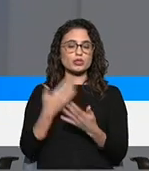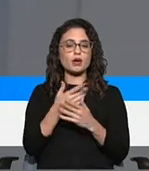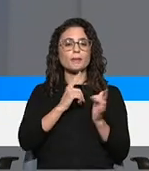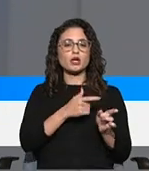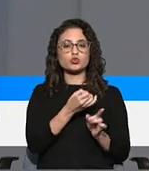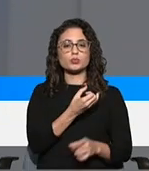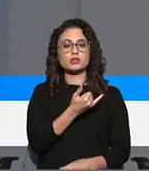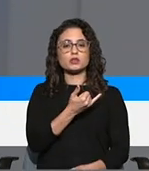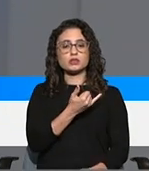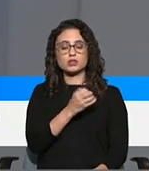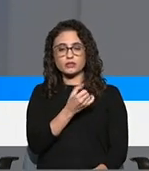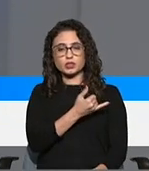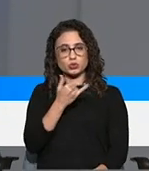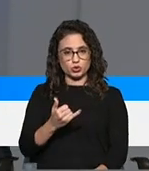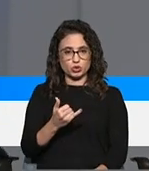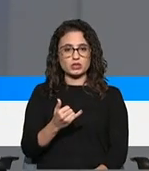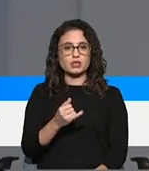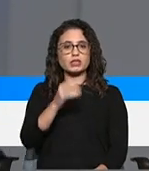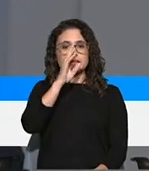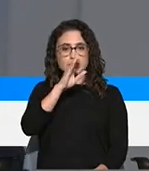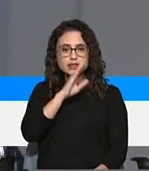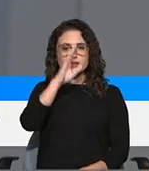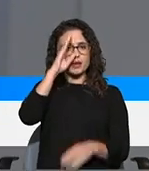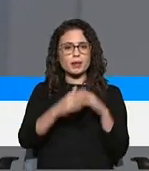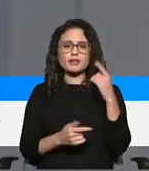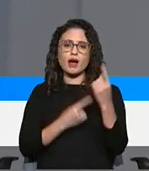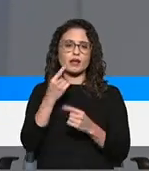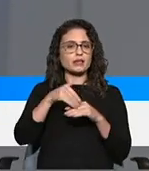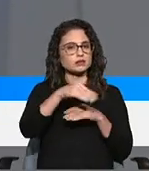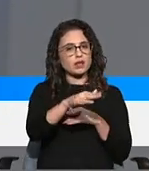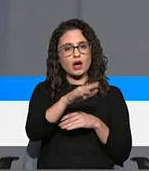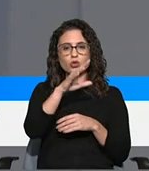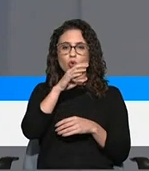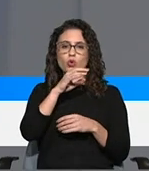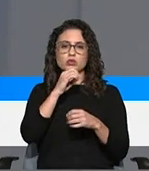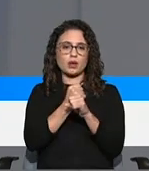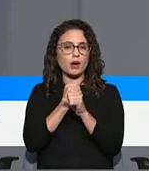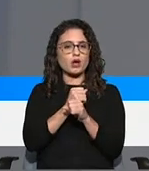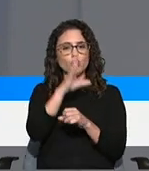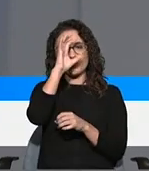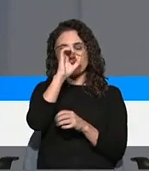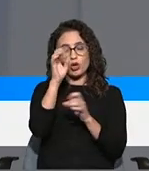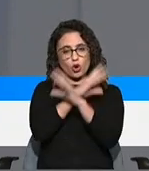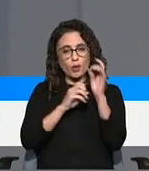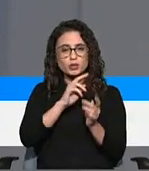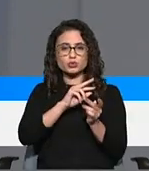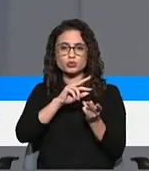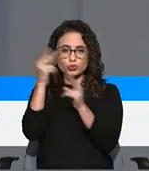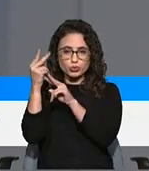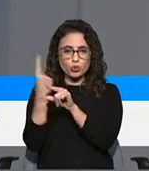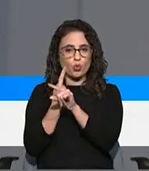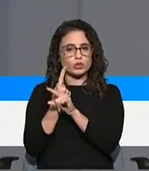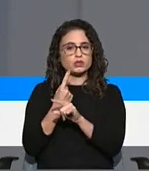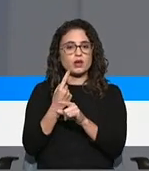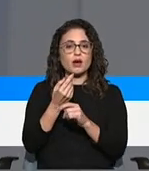eh de que se houvesse saídas a meio do caminho para outros cargos europeus ou por qualquer outro motivo que seriam convocadas novas